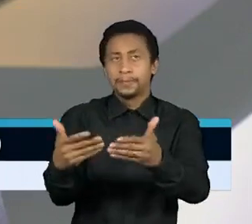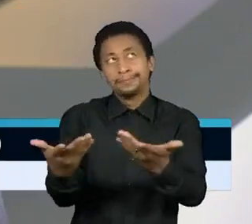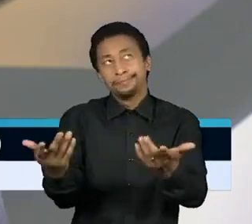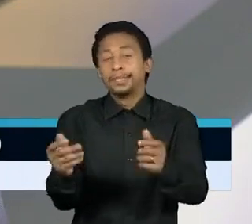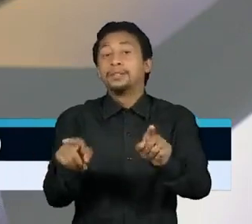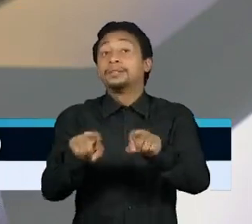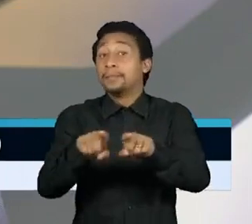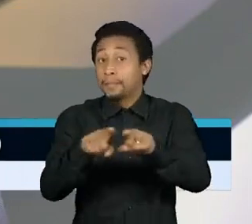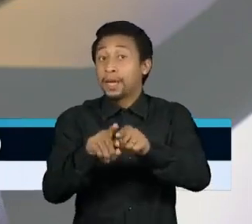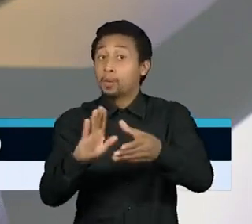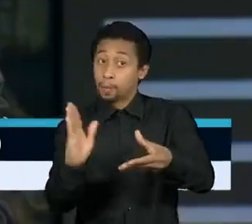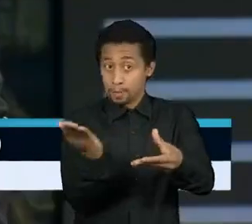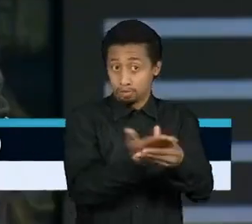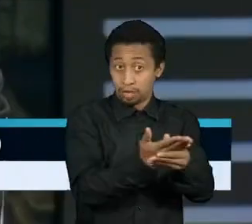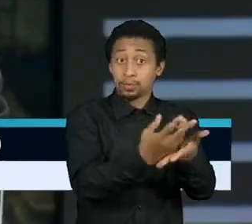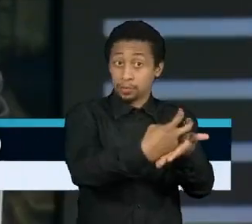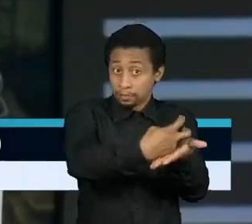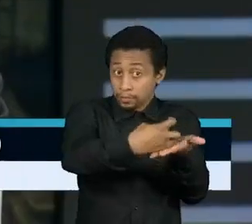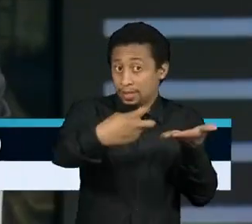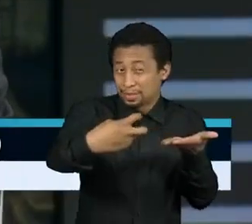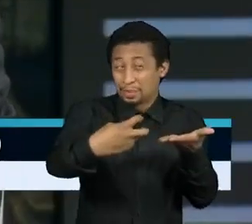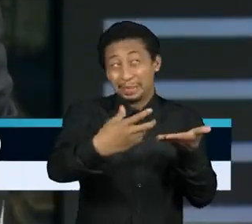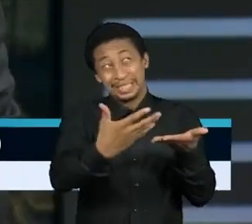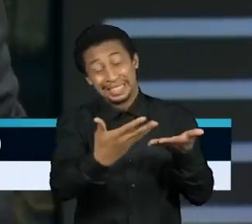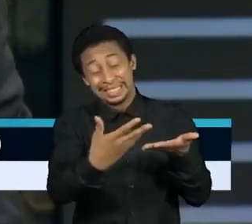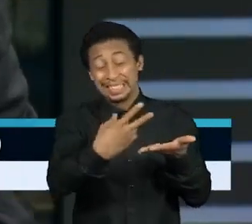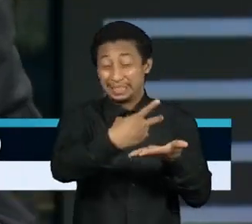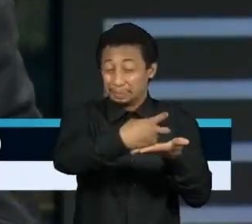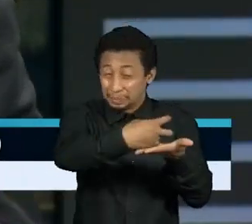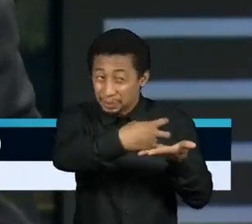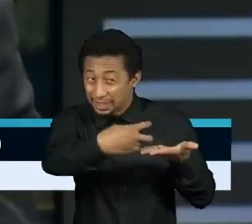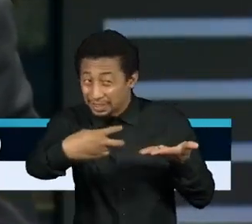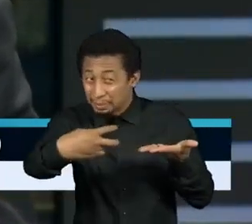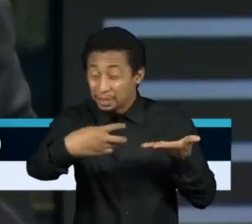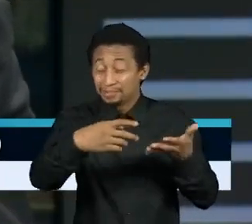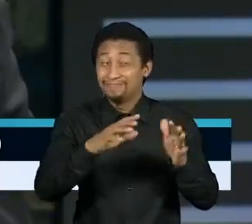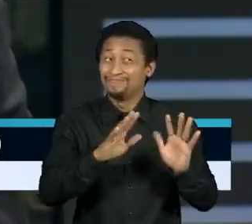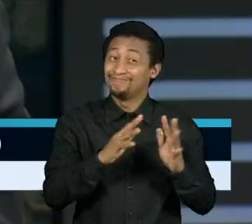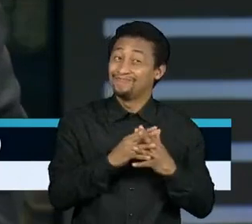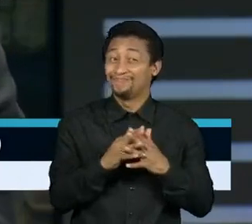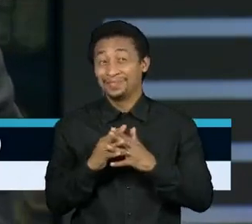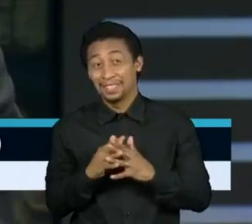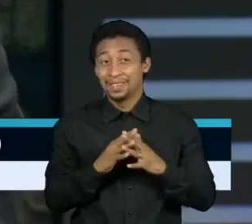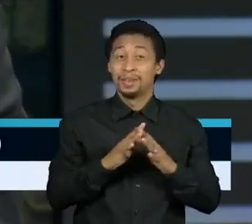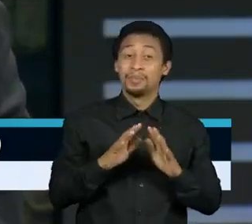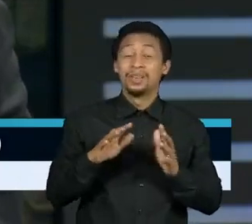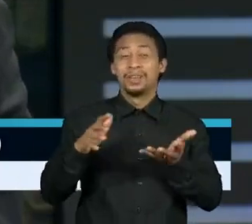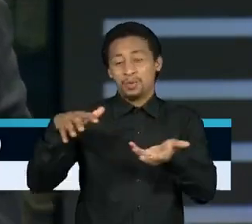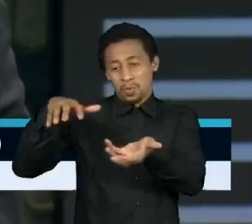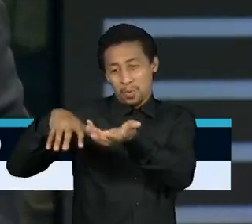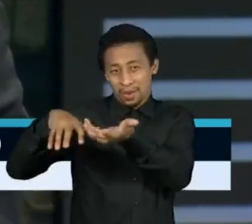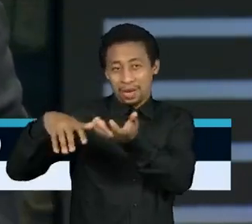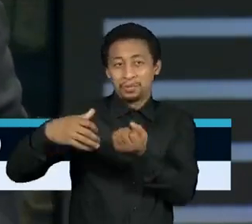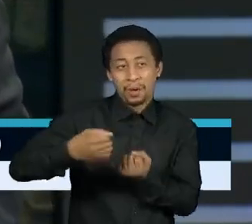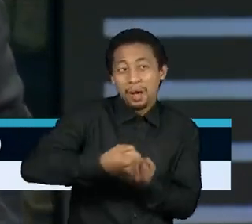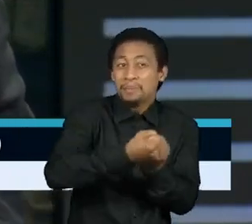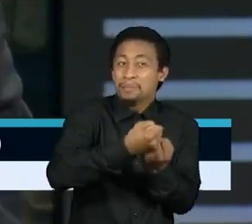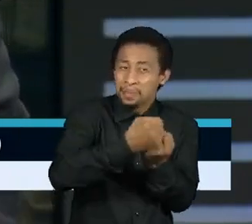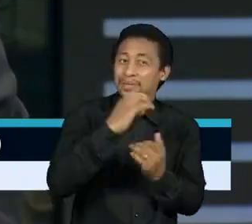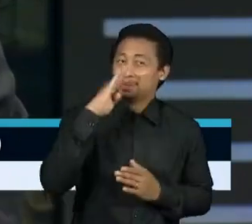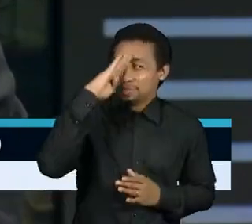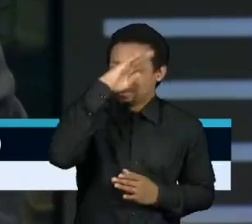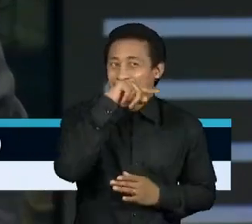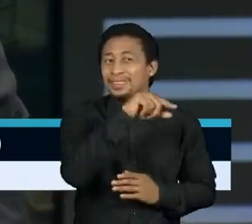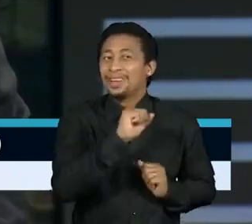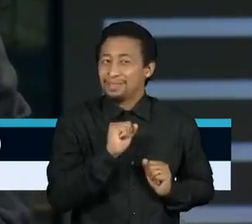do impeachment, apesar do establishment político estar muito ligado ao presidente, então as coisas para caminharem, é preciso ter uma